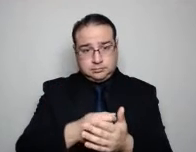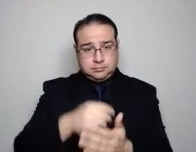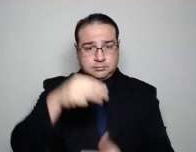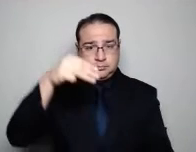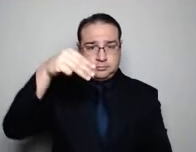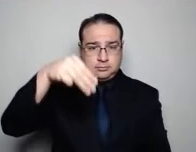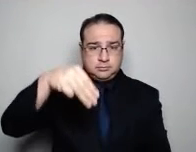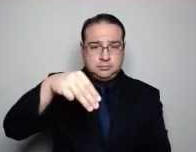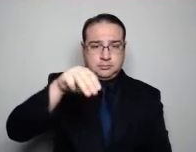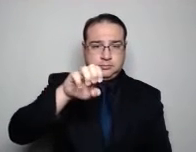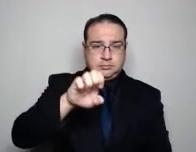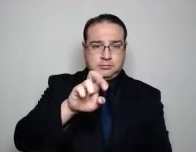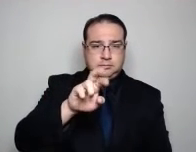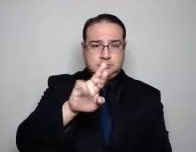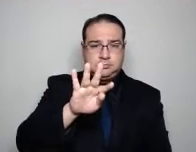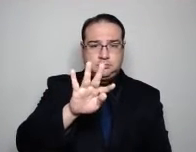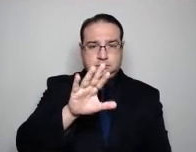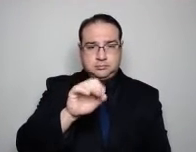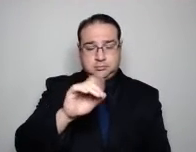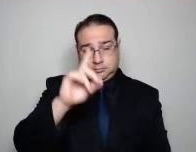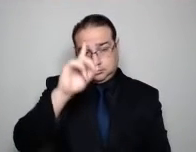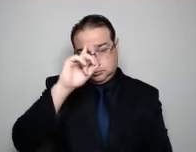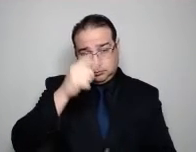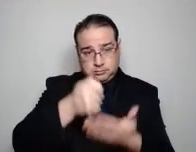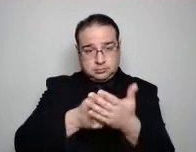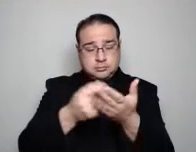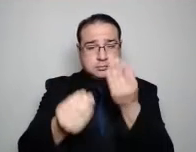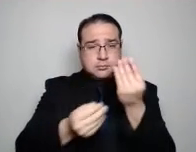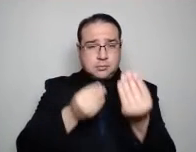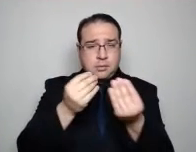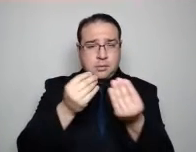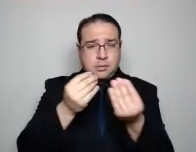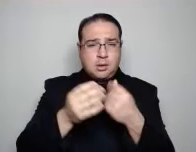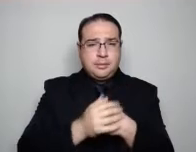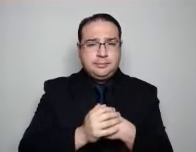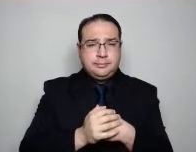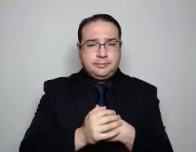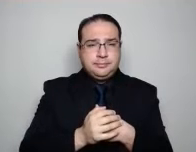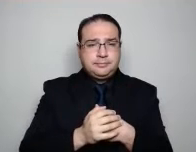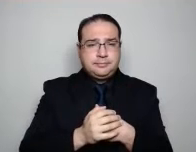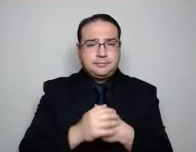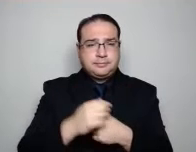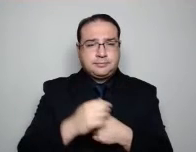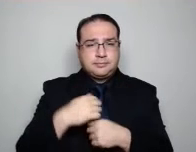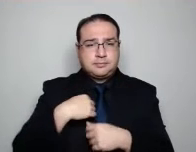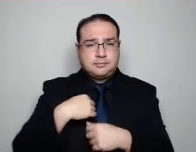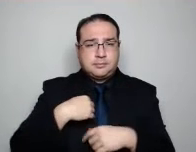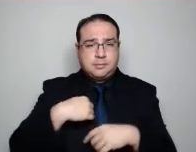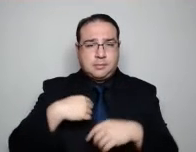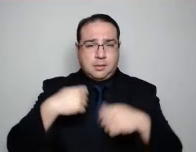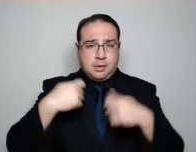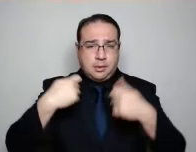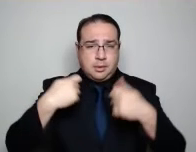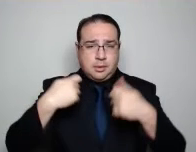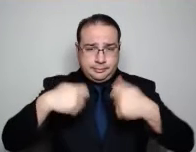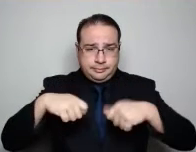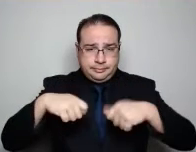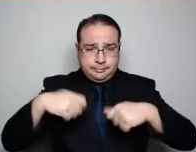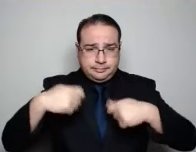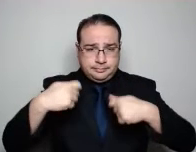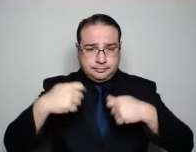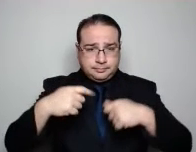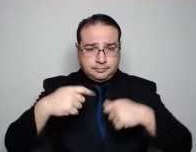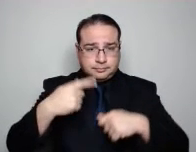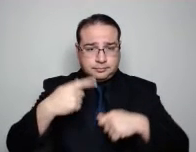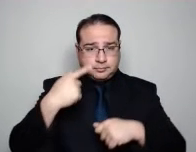quanto a essa questão. E aí eu preciso fazer algumas considerações aqui, rapidinho, que é o seguinte, essa matéria está